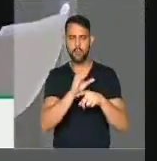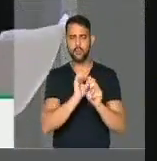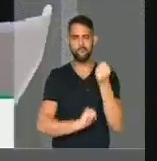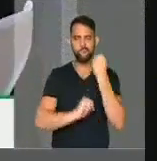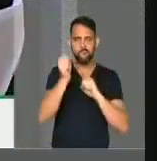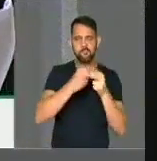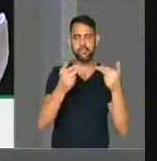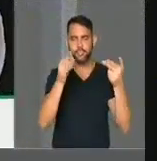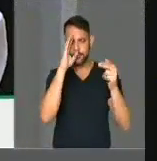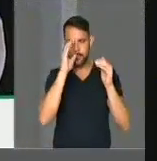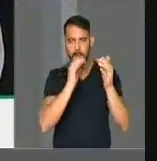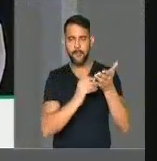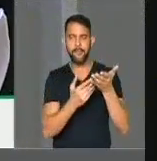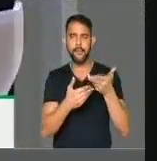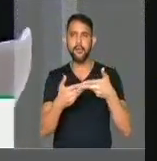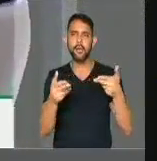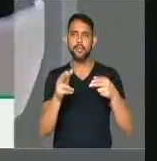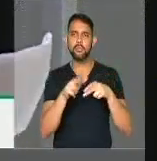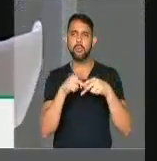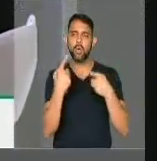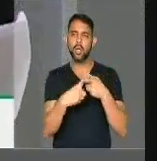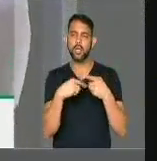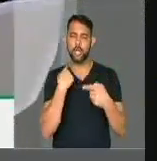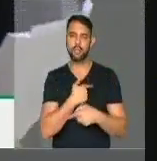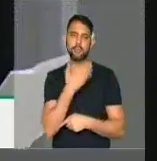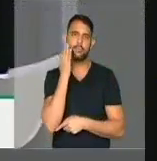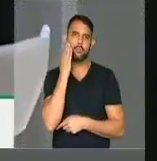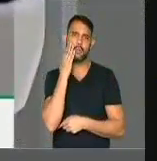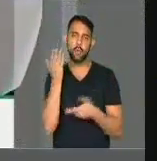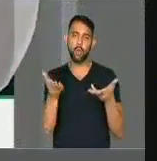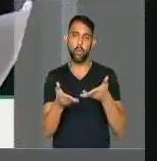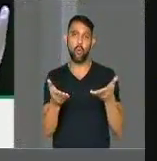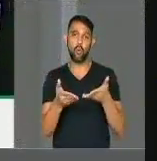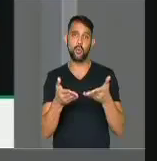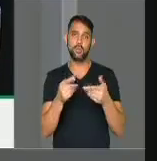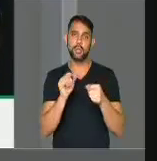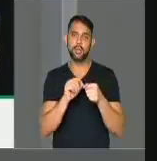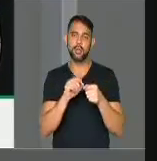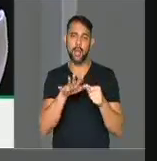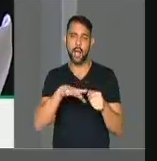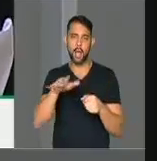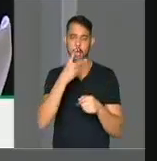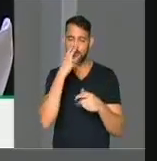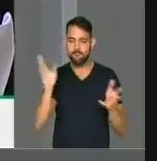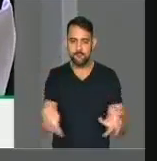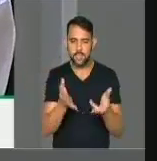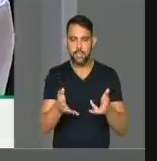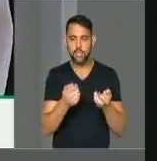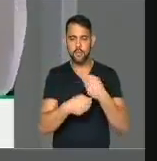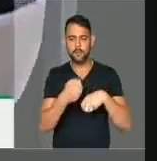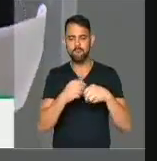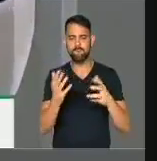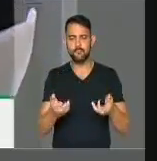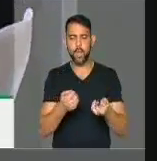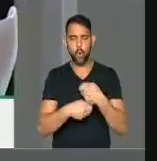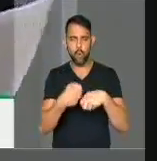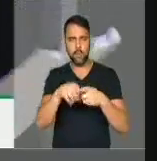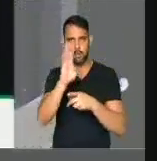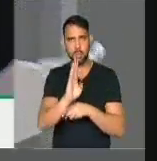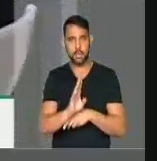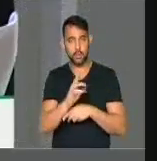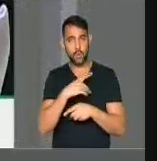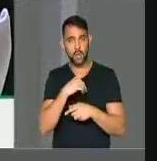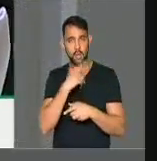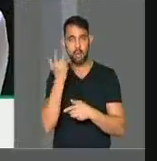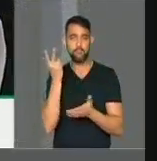econômico, industrial e agroindústria, porque sabemos que hoje a agroindústria é que alavanca o desenvolvimento